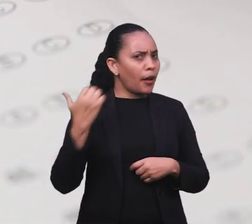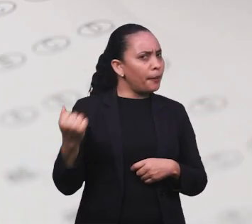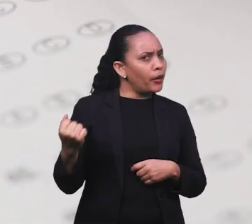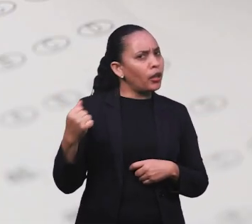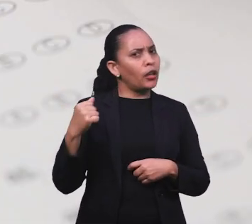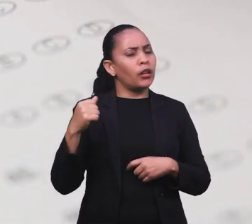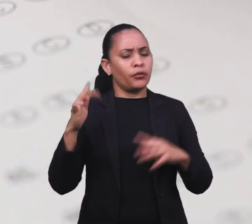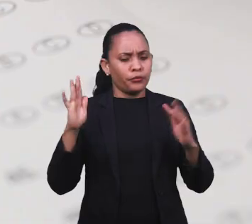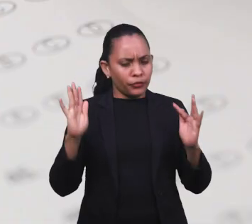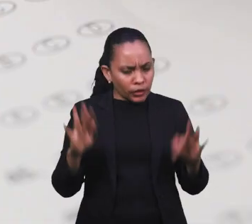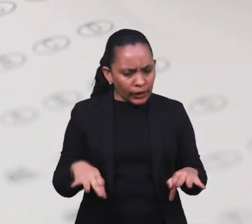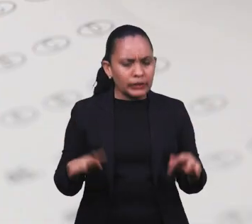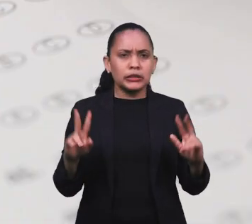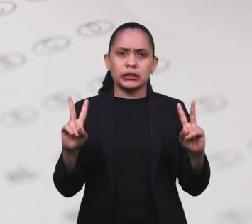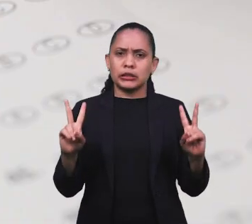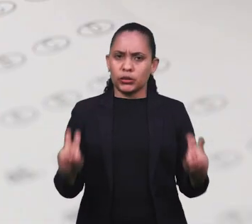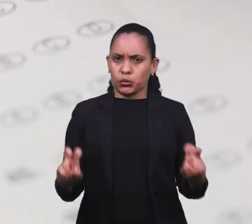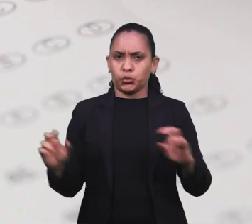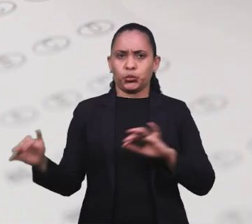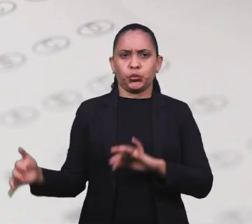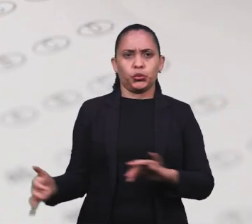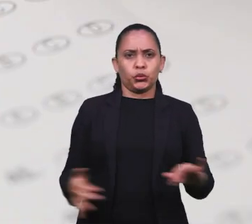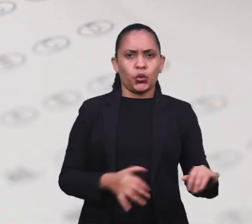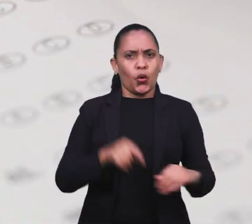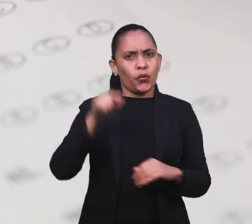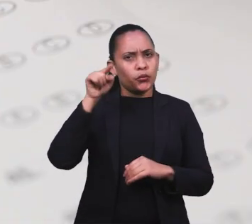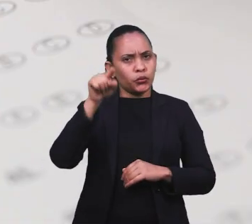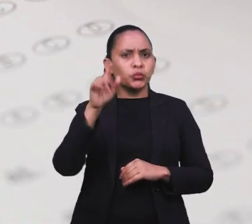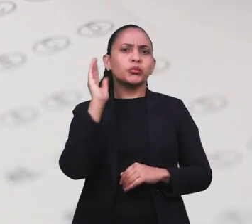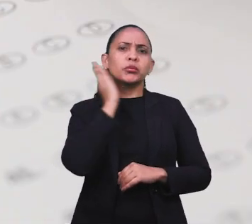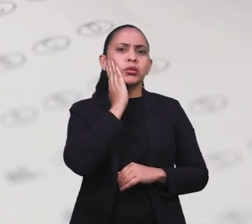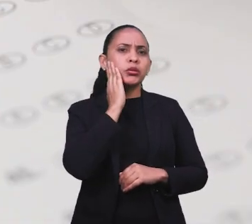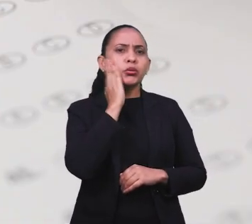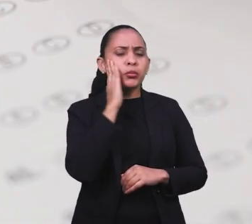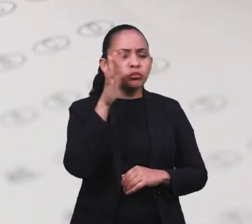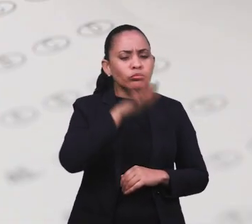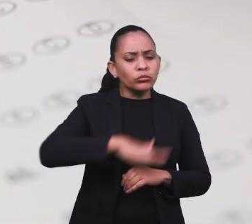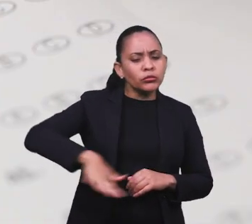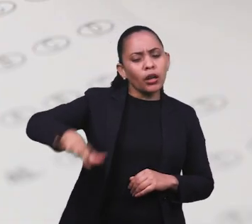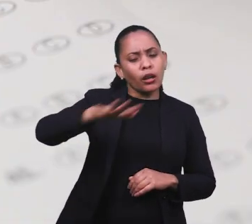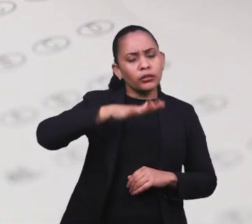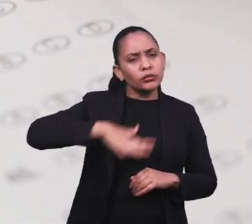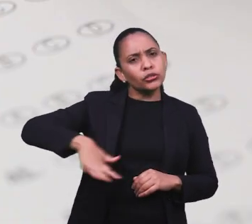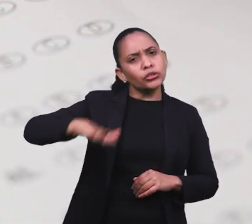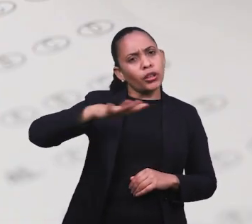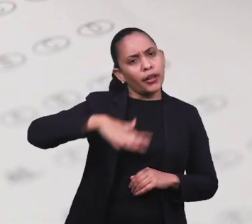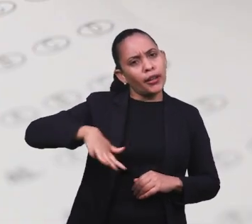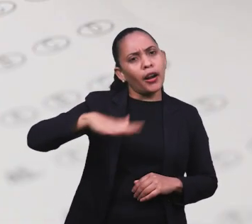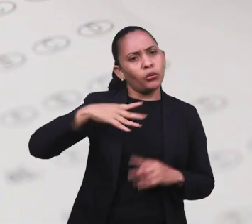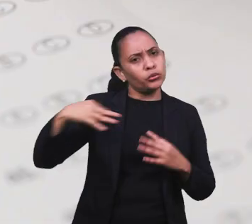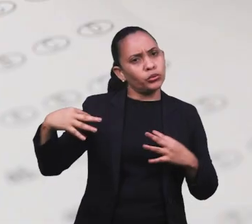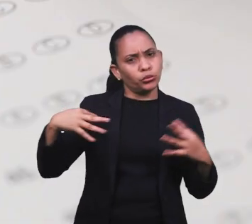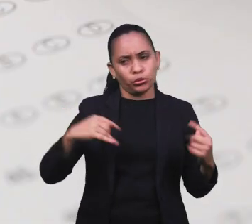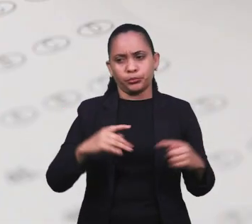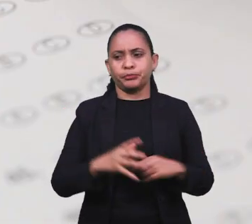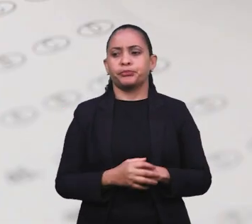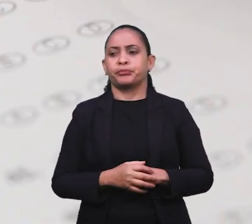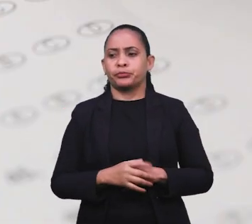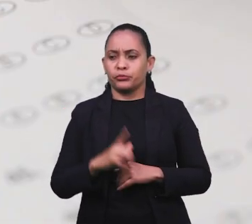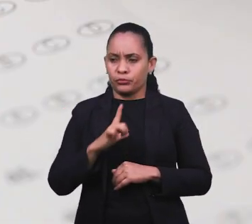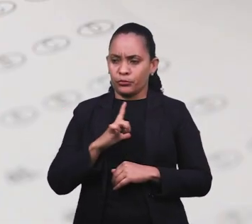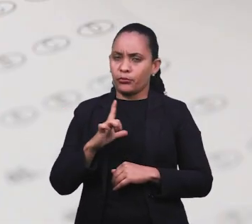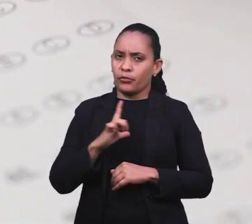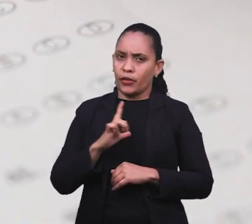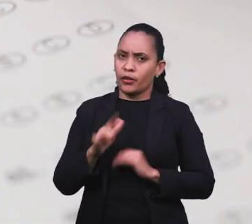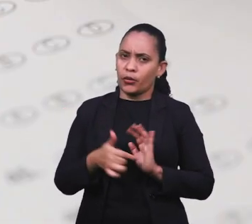saber quando termino esse assunto, tá certo? Você vai ter uma visão geral, macro, daquilo ali, né? Que